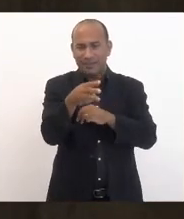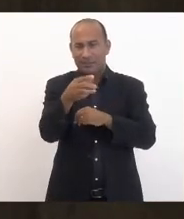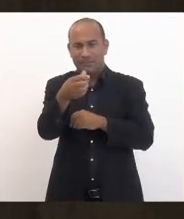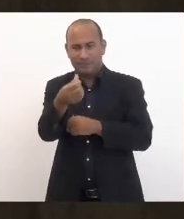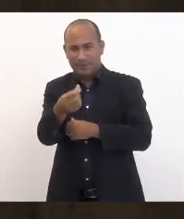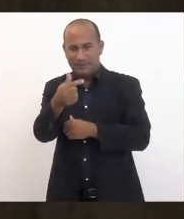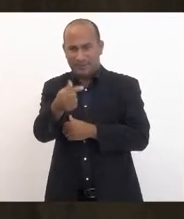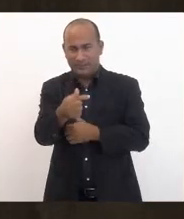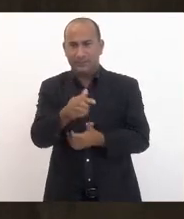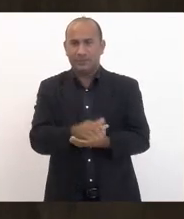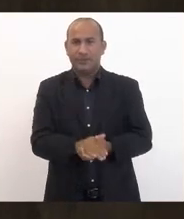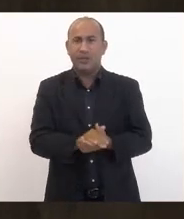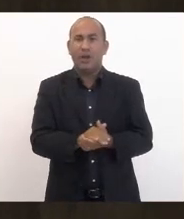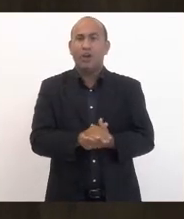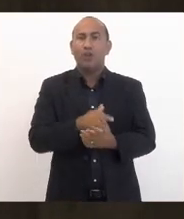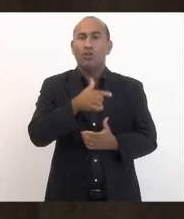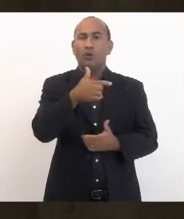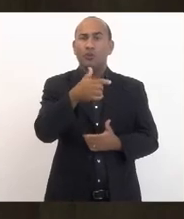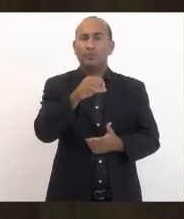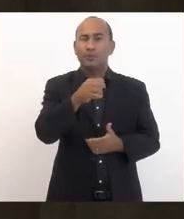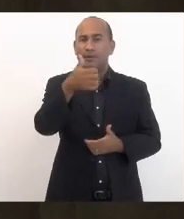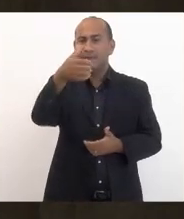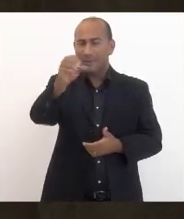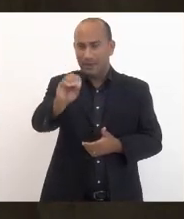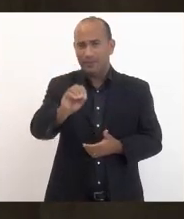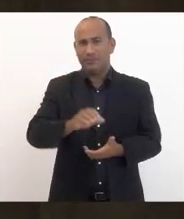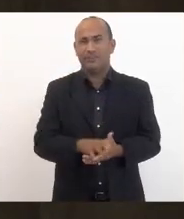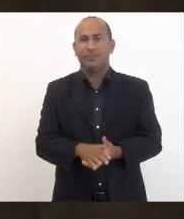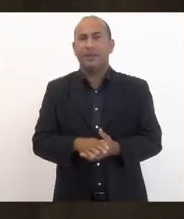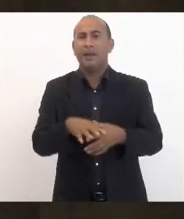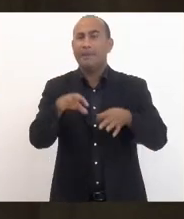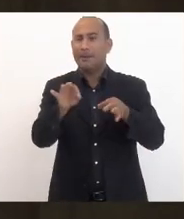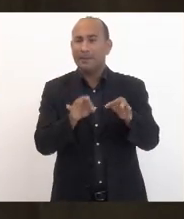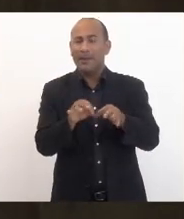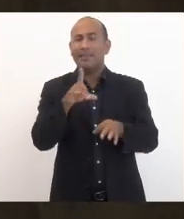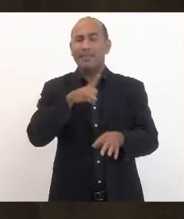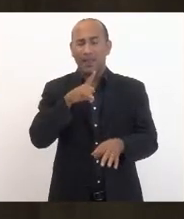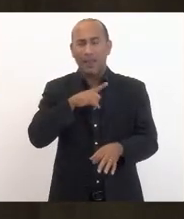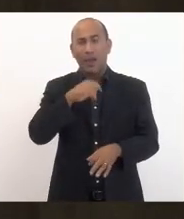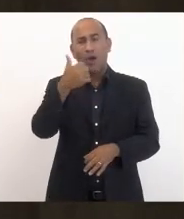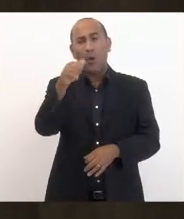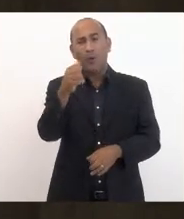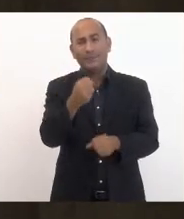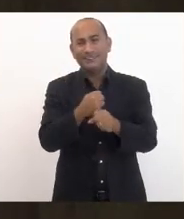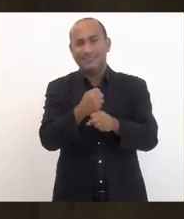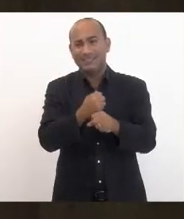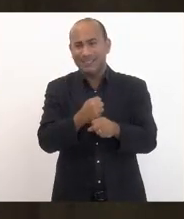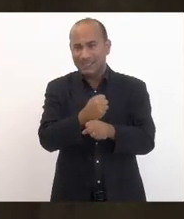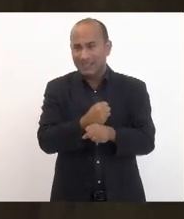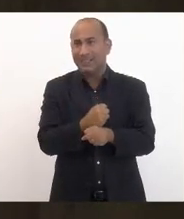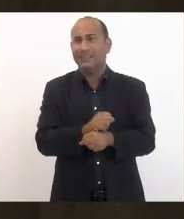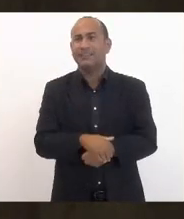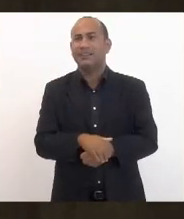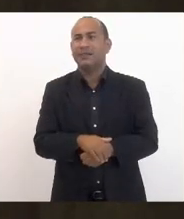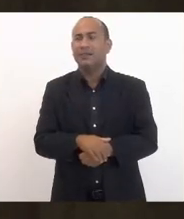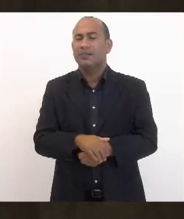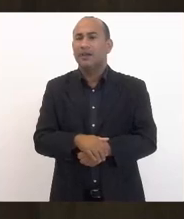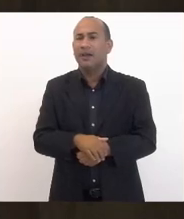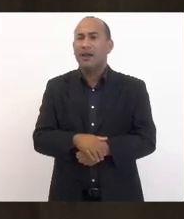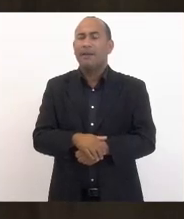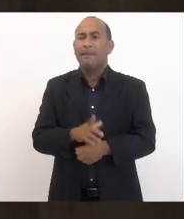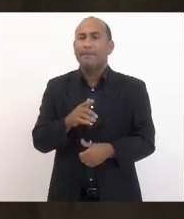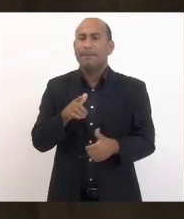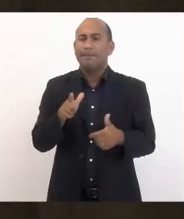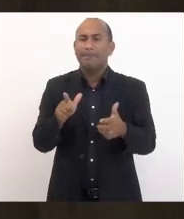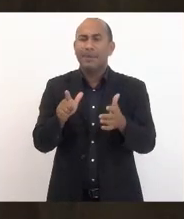3367 de 2010. O projeto tem 11 anos. É coautor Gilberto